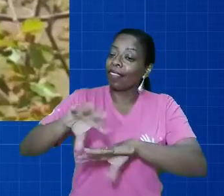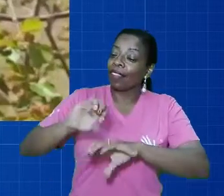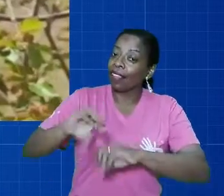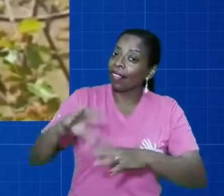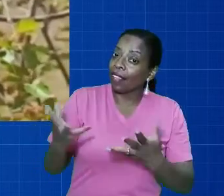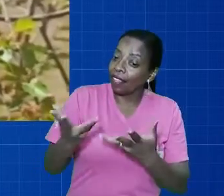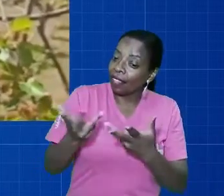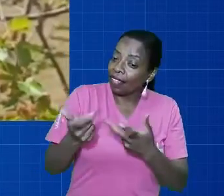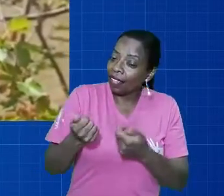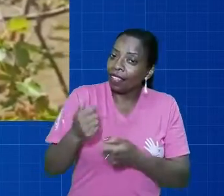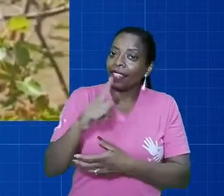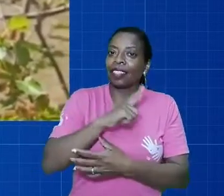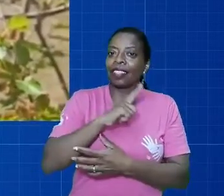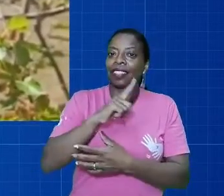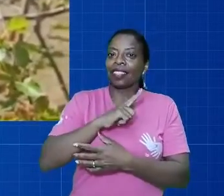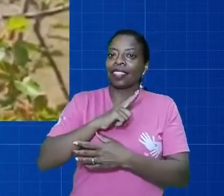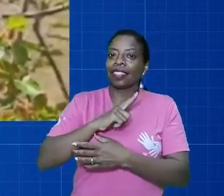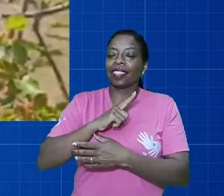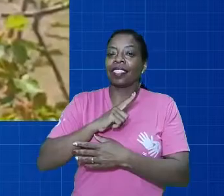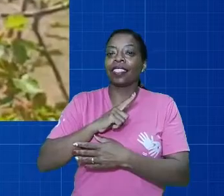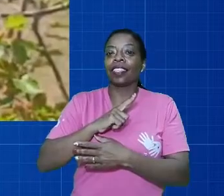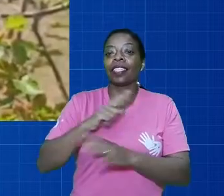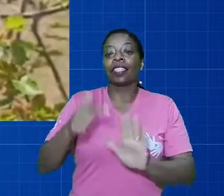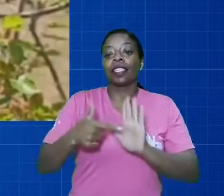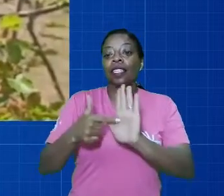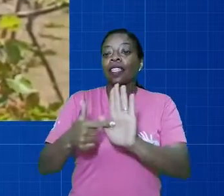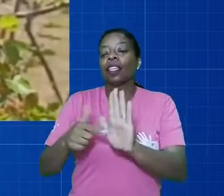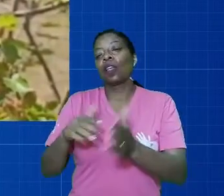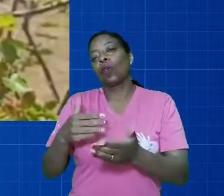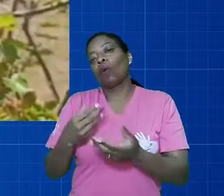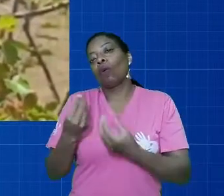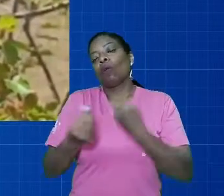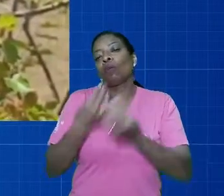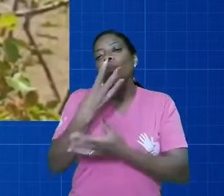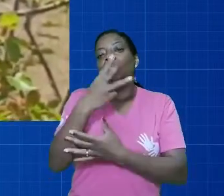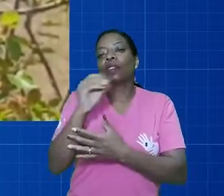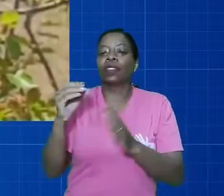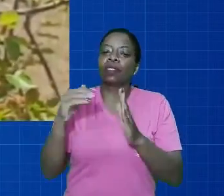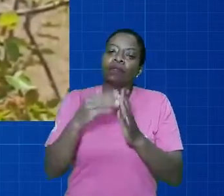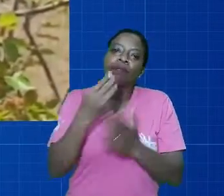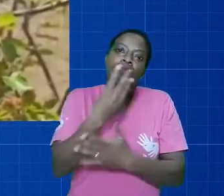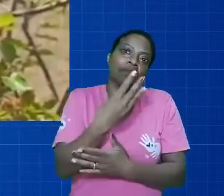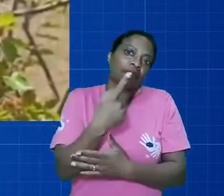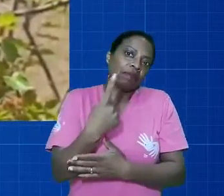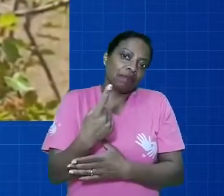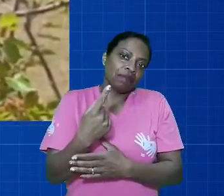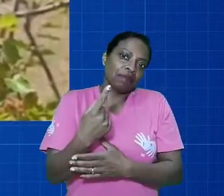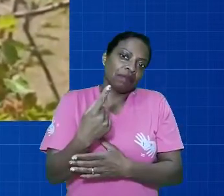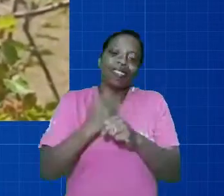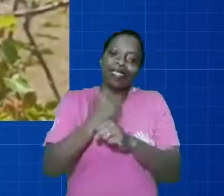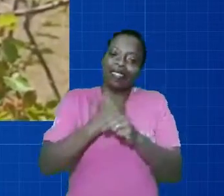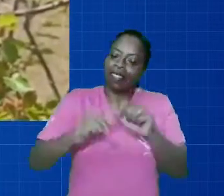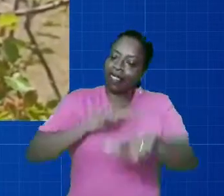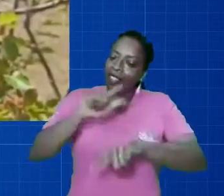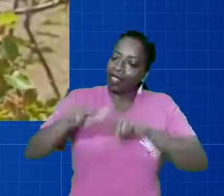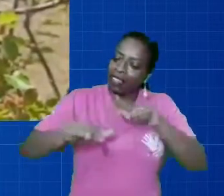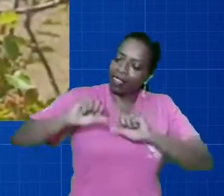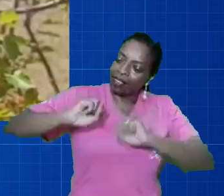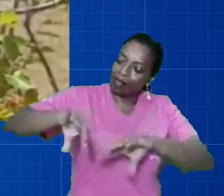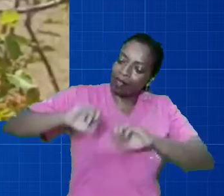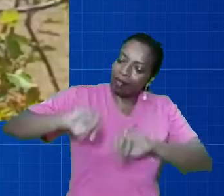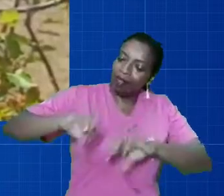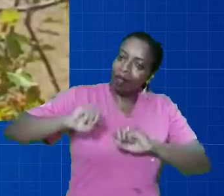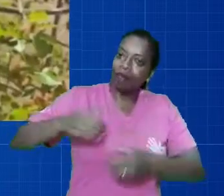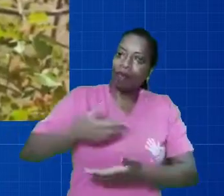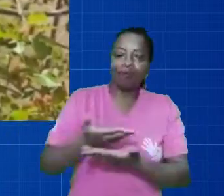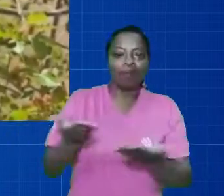qualidade que a gente tem, né, para contribuir aí ao longo dos 30, 31 anos, né, de trabalho na